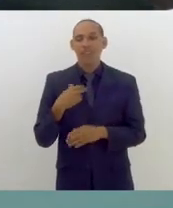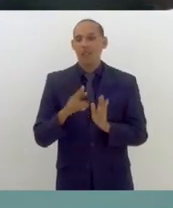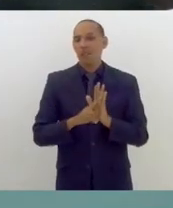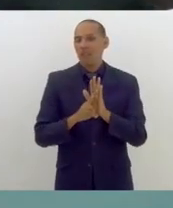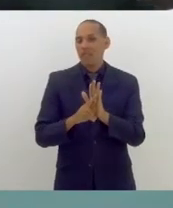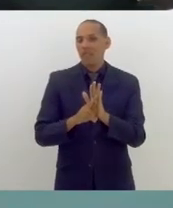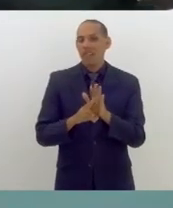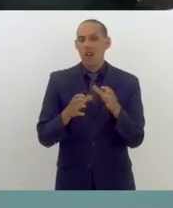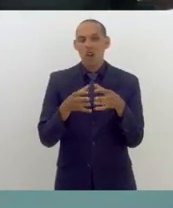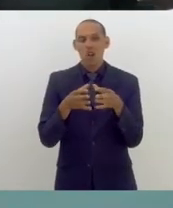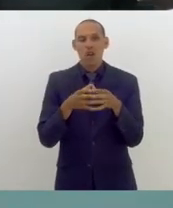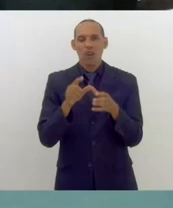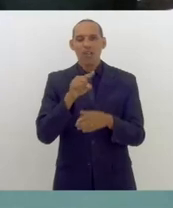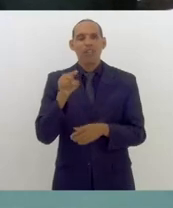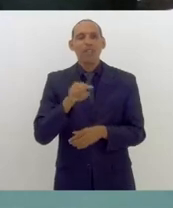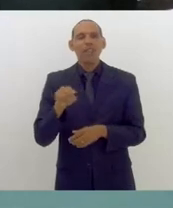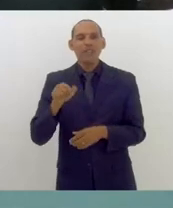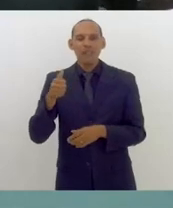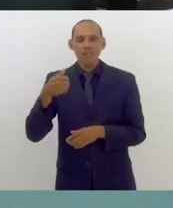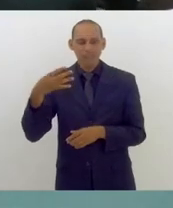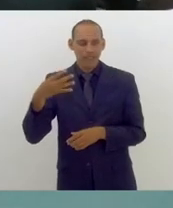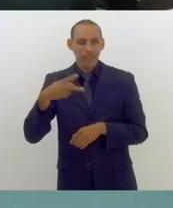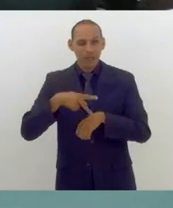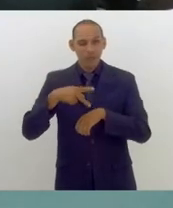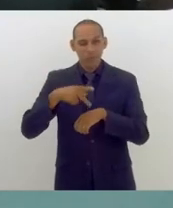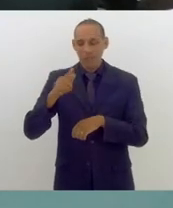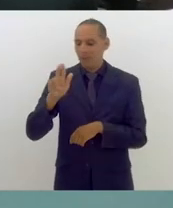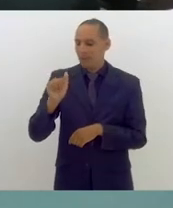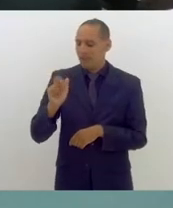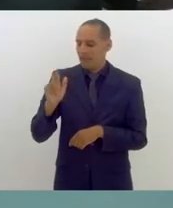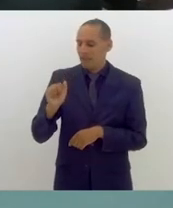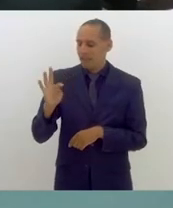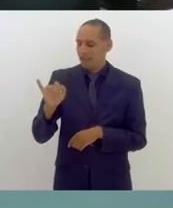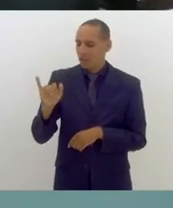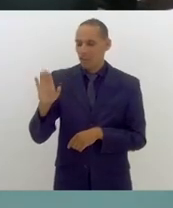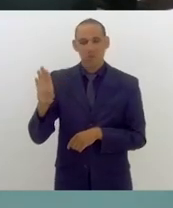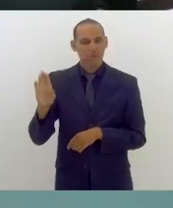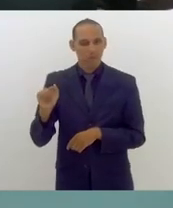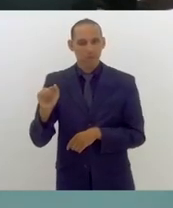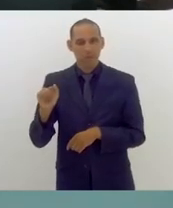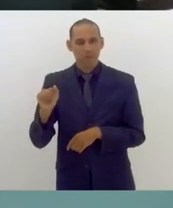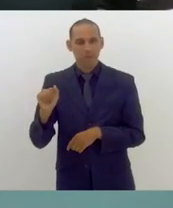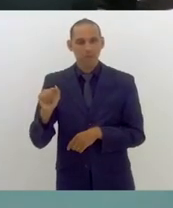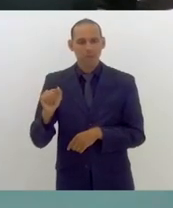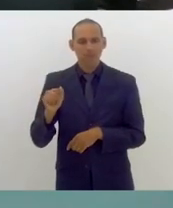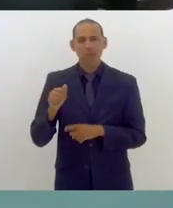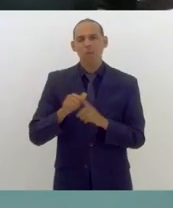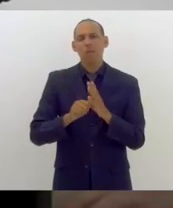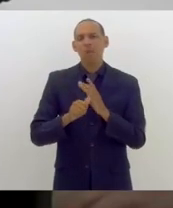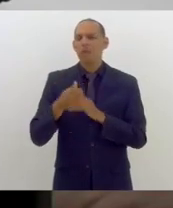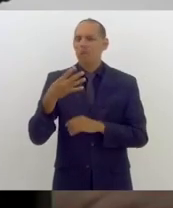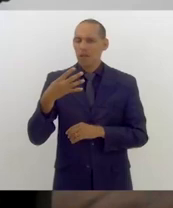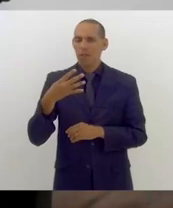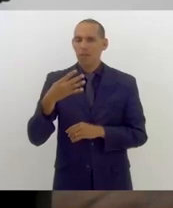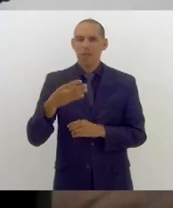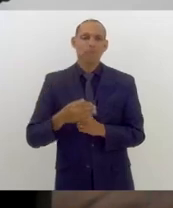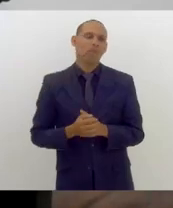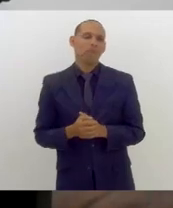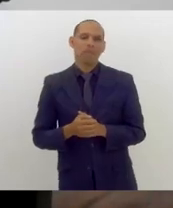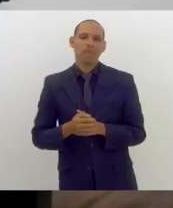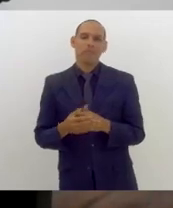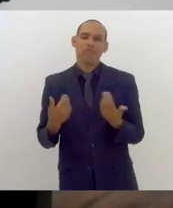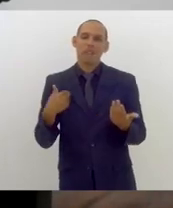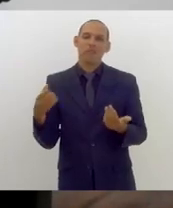representante da colônia Z14 Pedra de Guaratiba ainda não tem quatro meses então